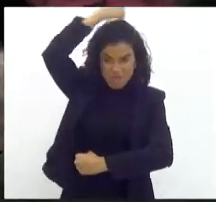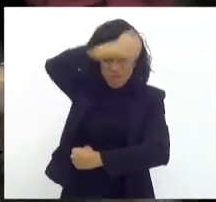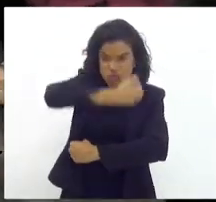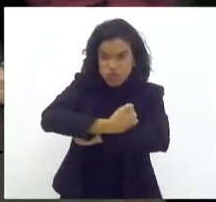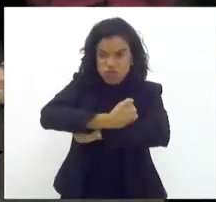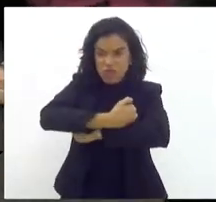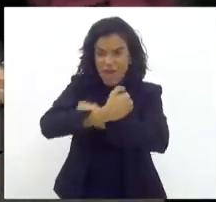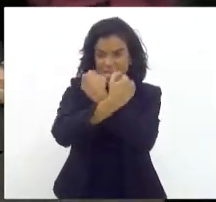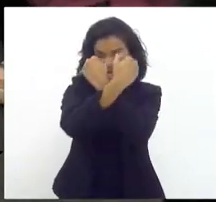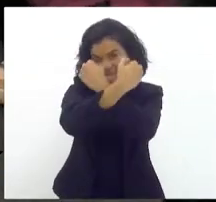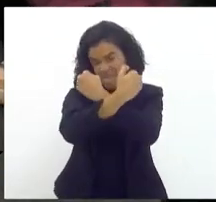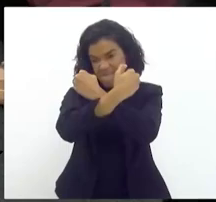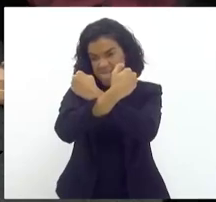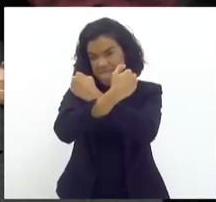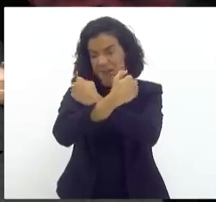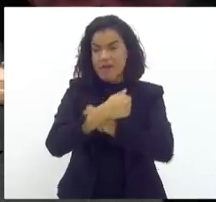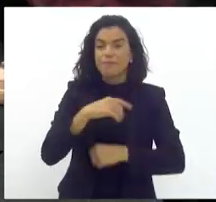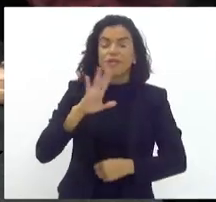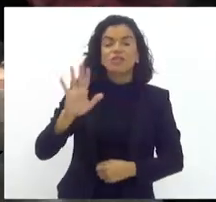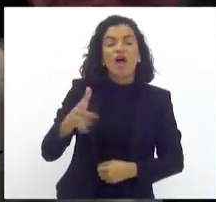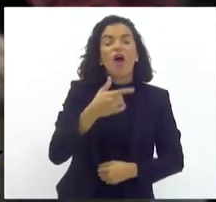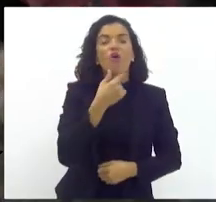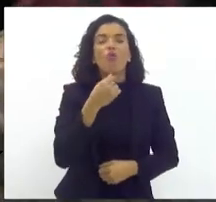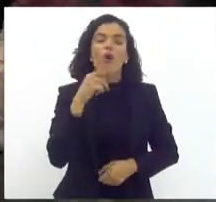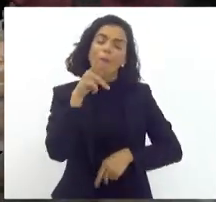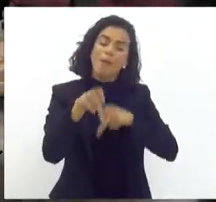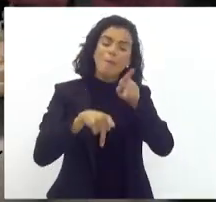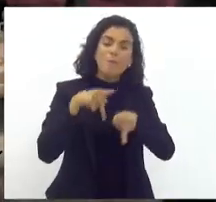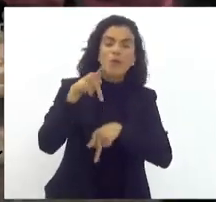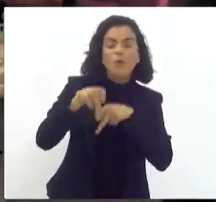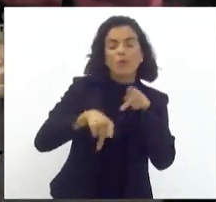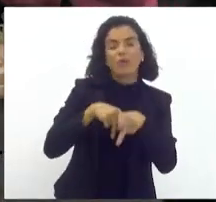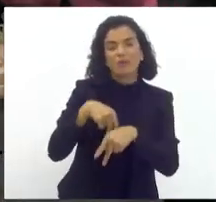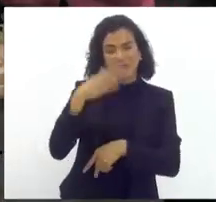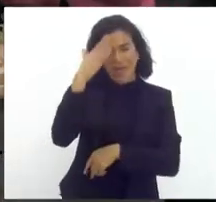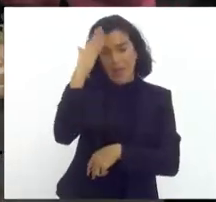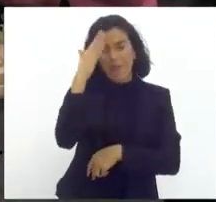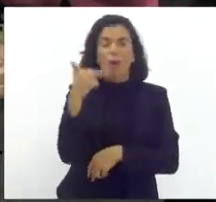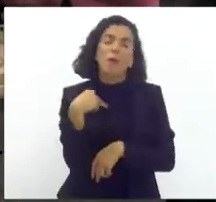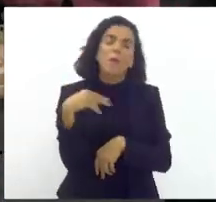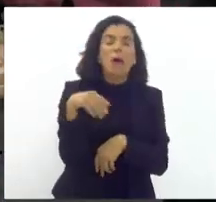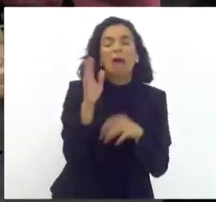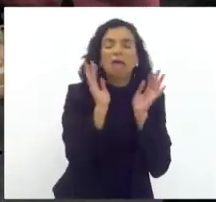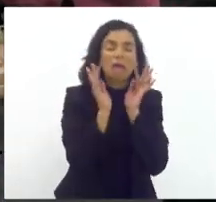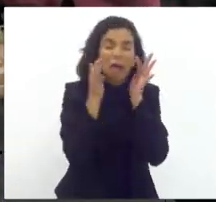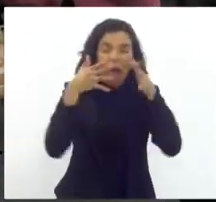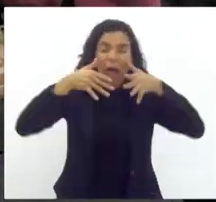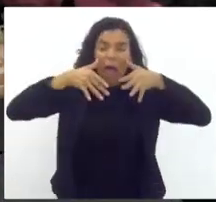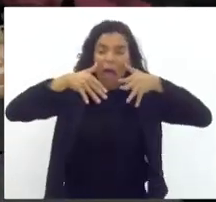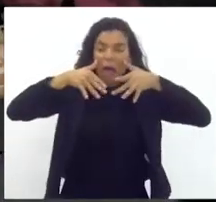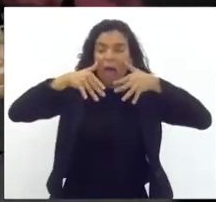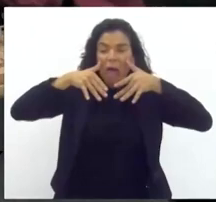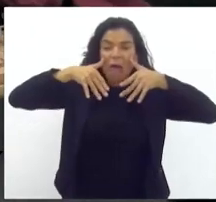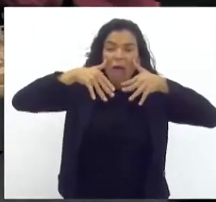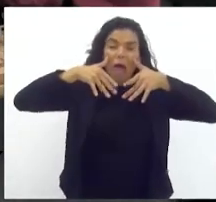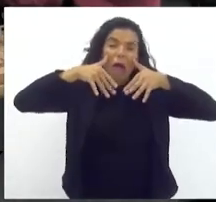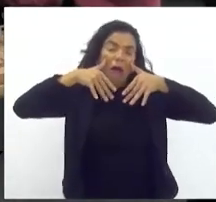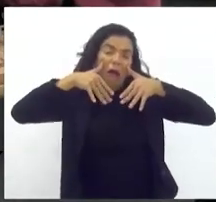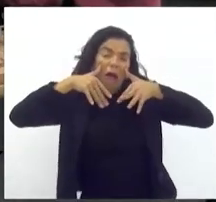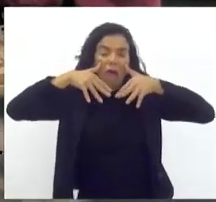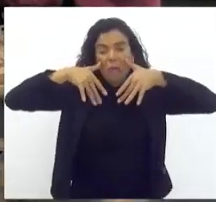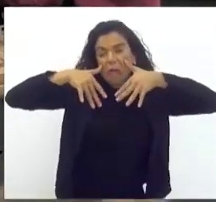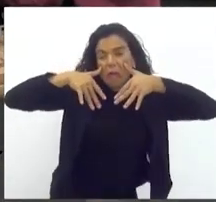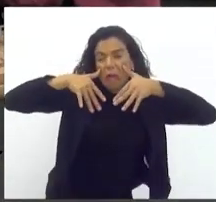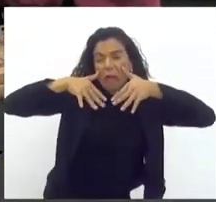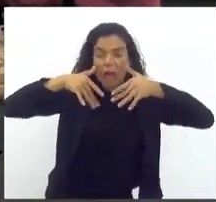sabe o deputado de verdade homem público de verdade não pode ficar com mimimi né porque o jornal tal me atacou